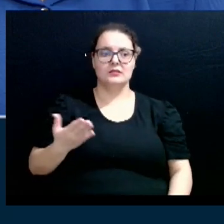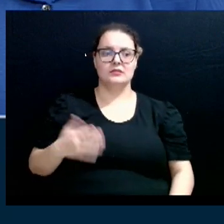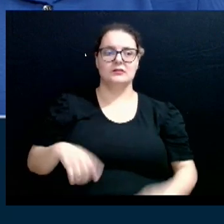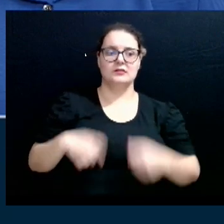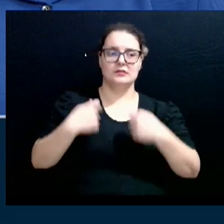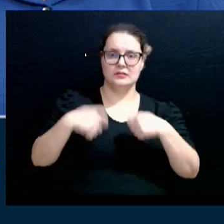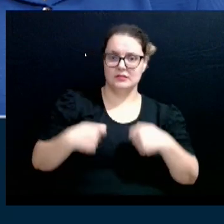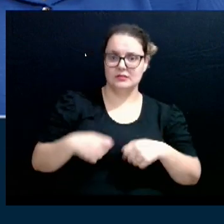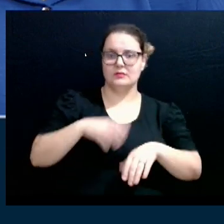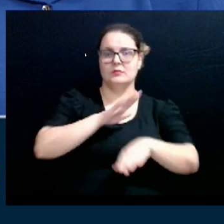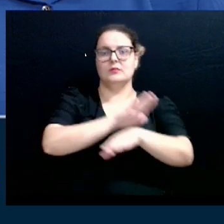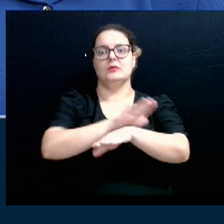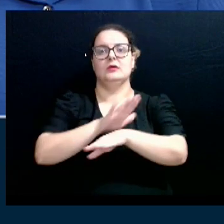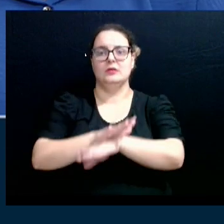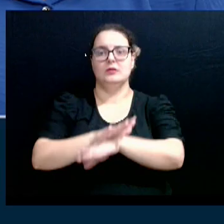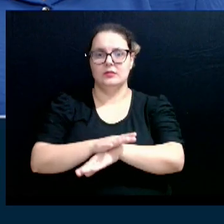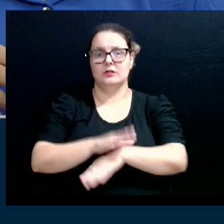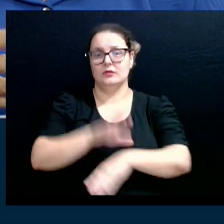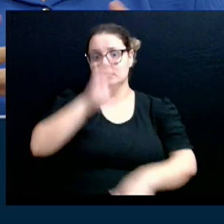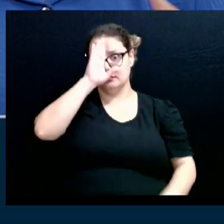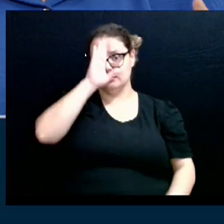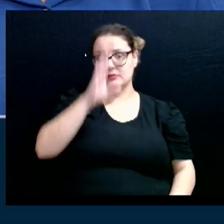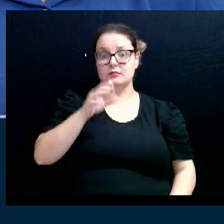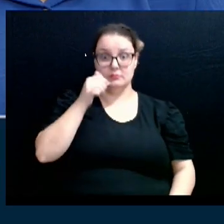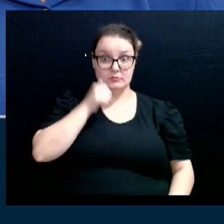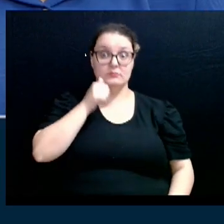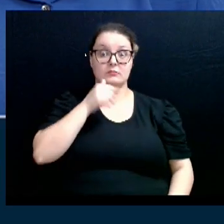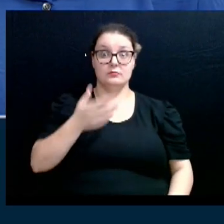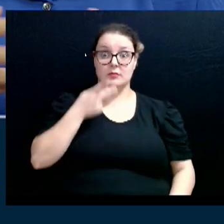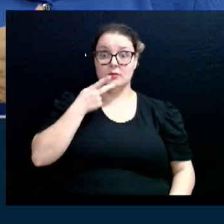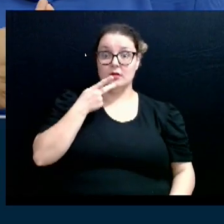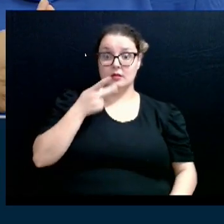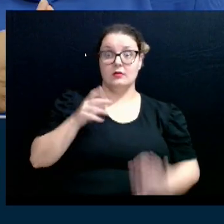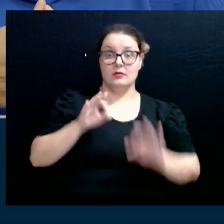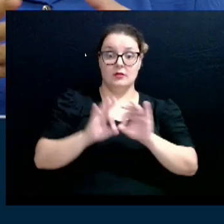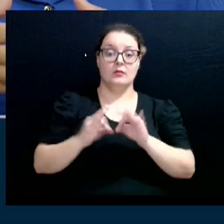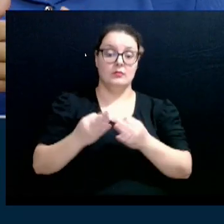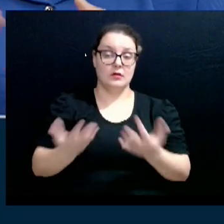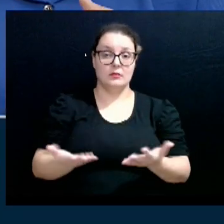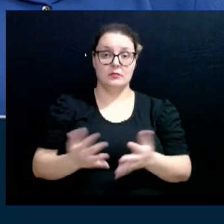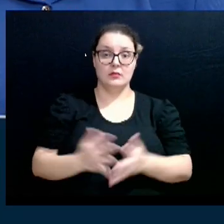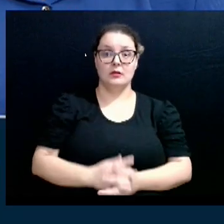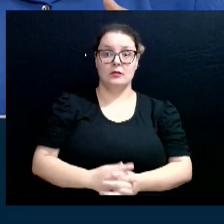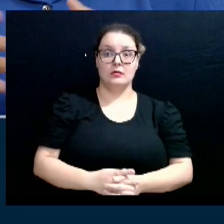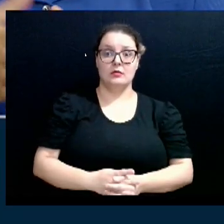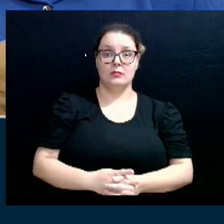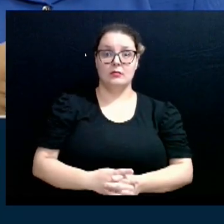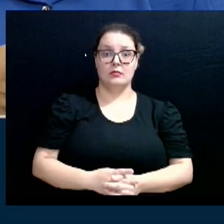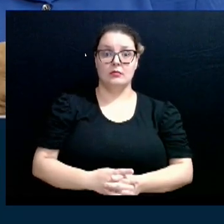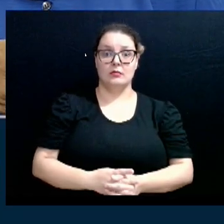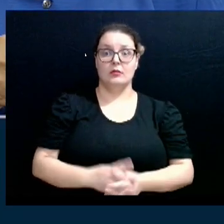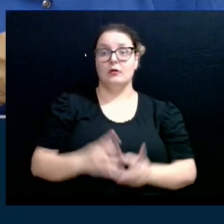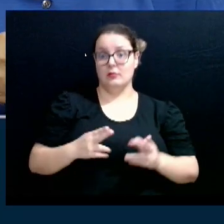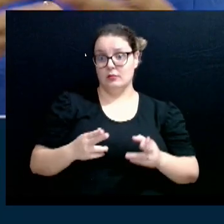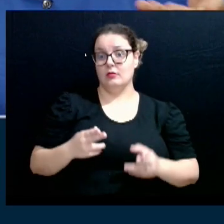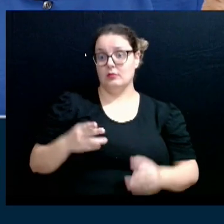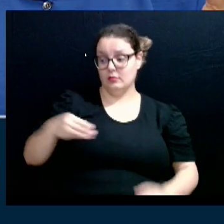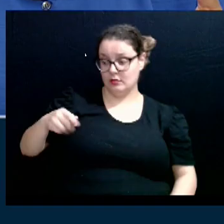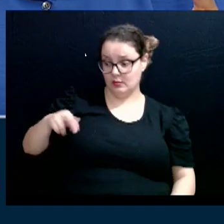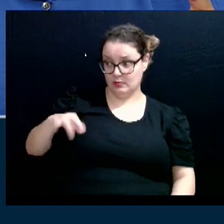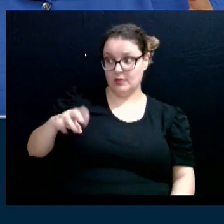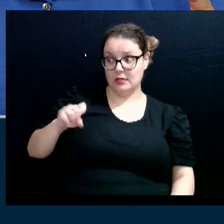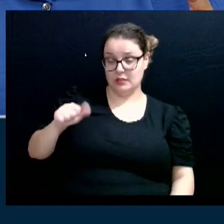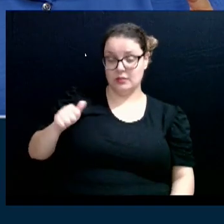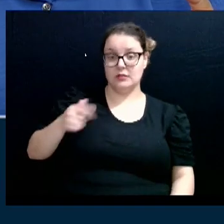ajuda, principalmente essas mulheres, que a gente está falando de famílias aqui, mas como Uhum. muito bem colocou a Marisa, a